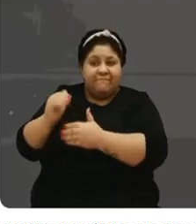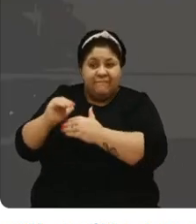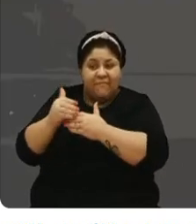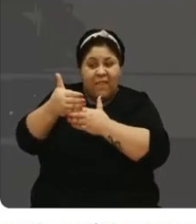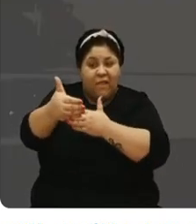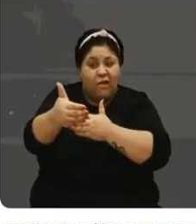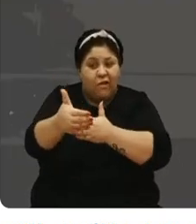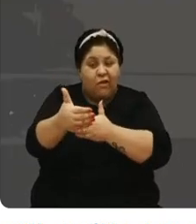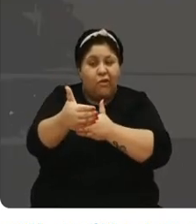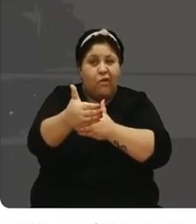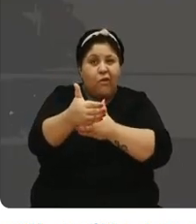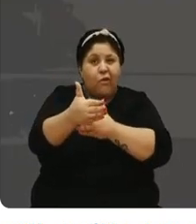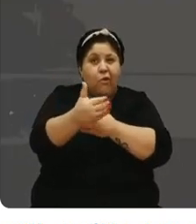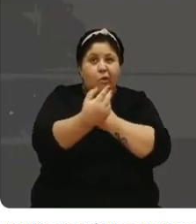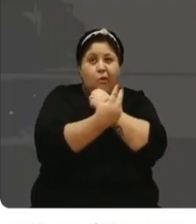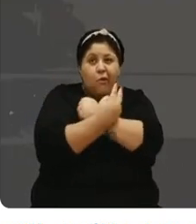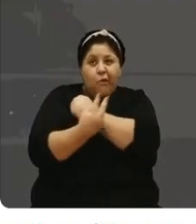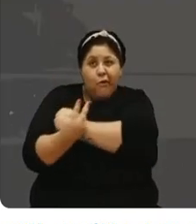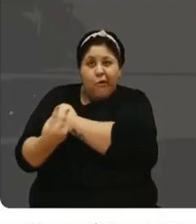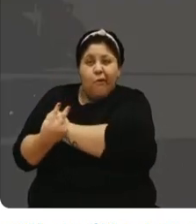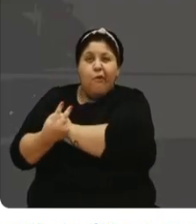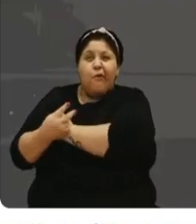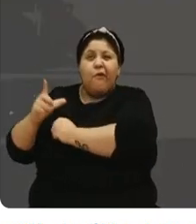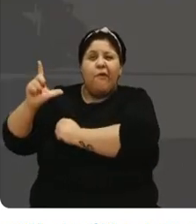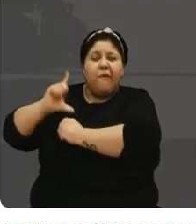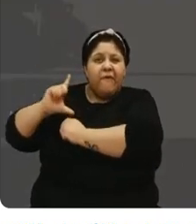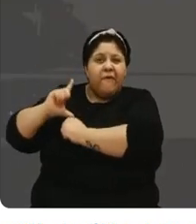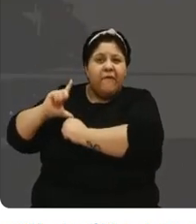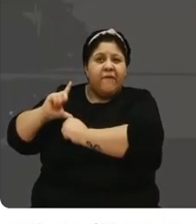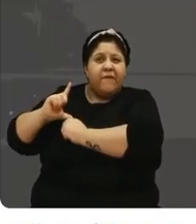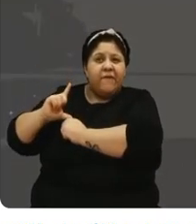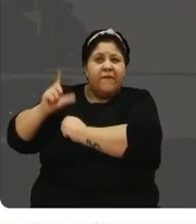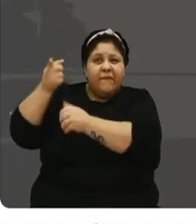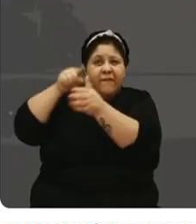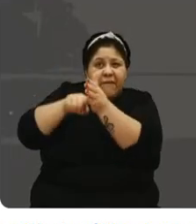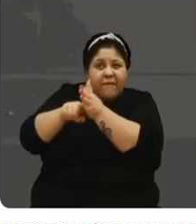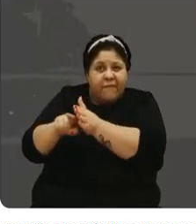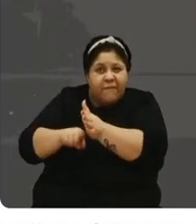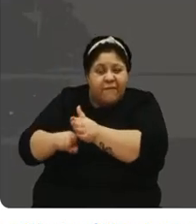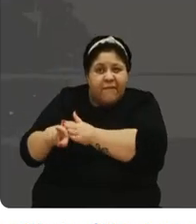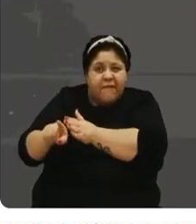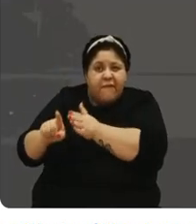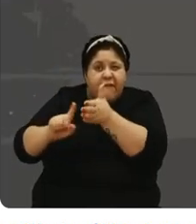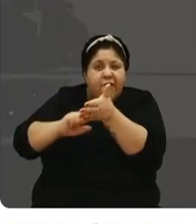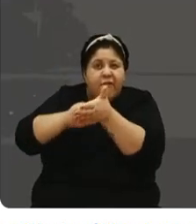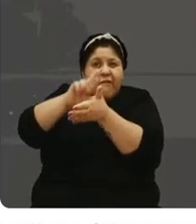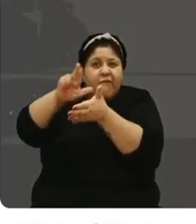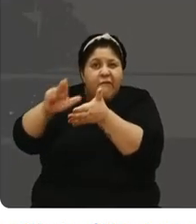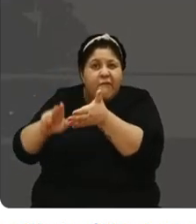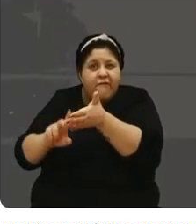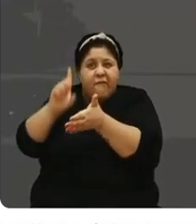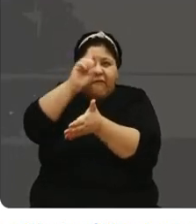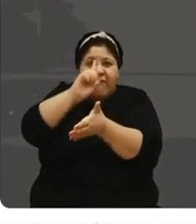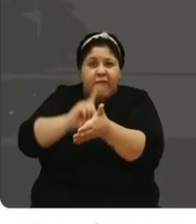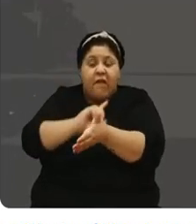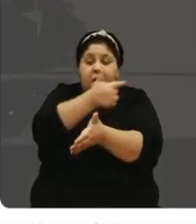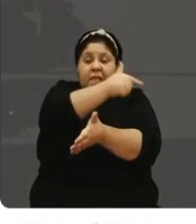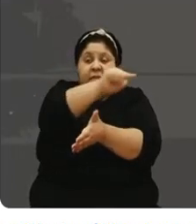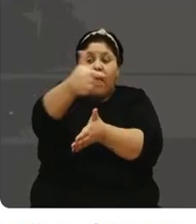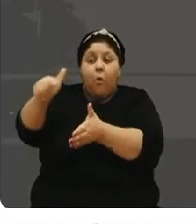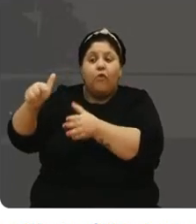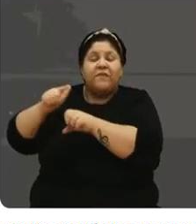acompanhamento comigo, ela fez muita infecção de repetição e foi investigada uma imunodeficiência, que é outra